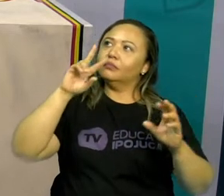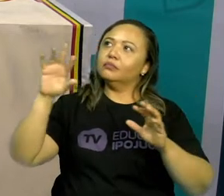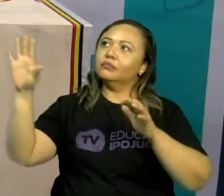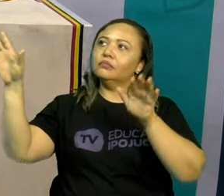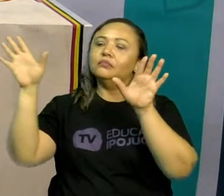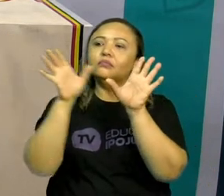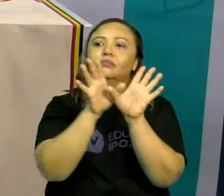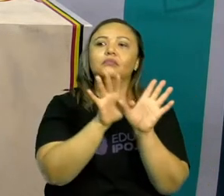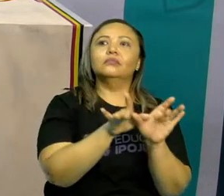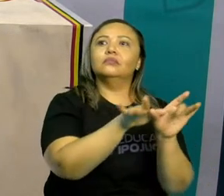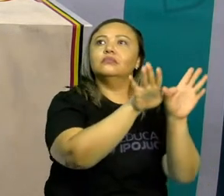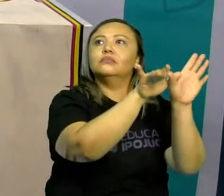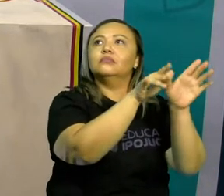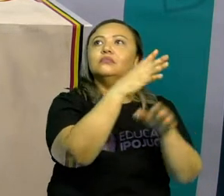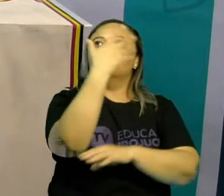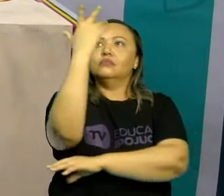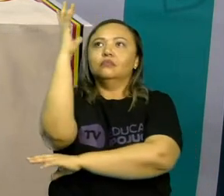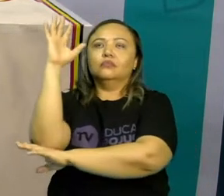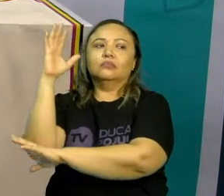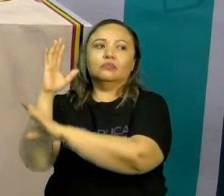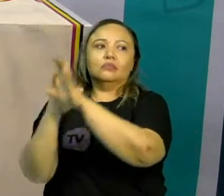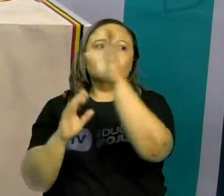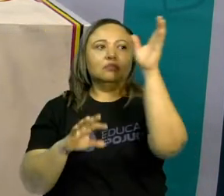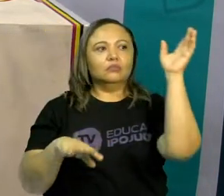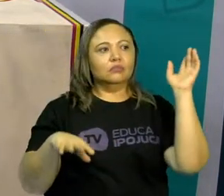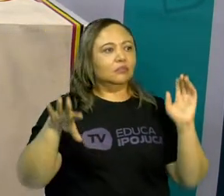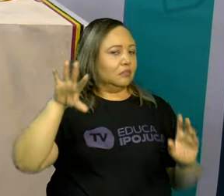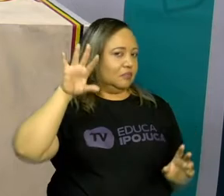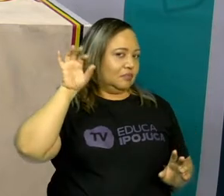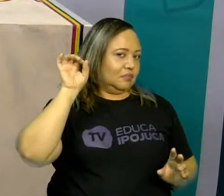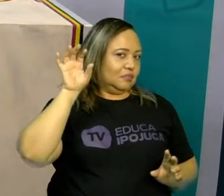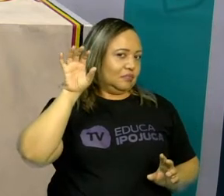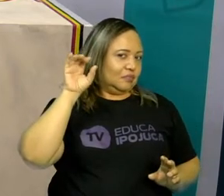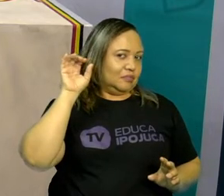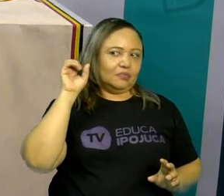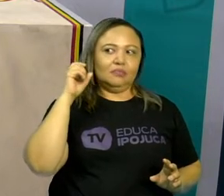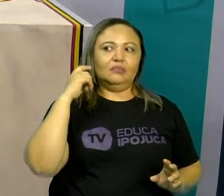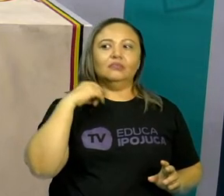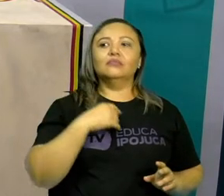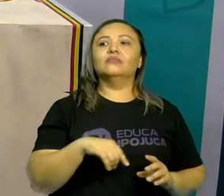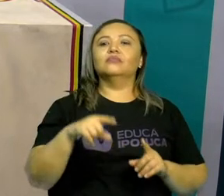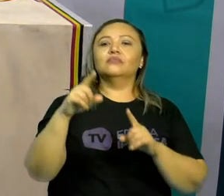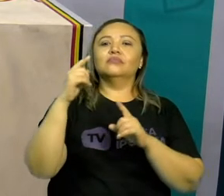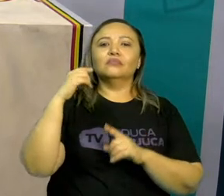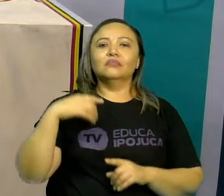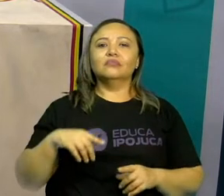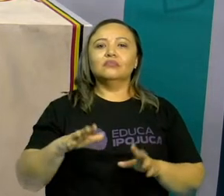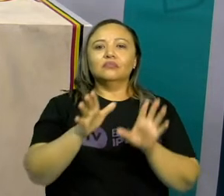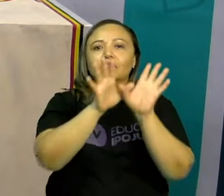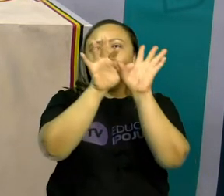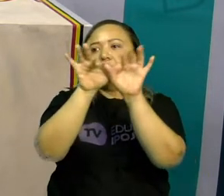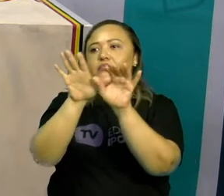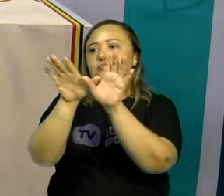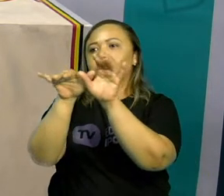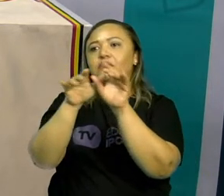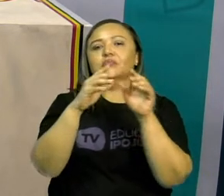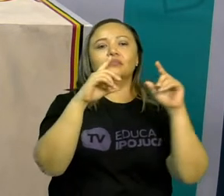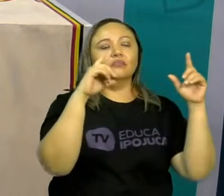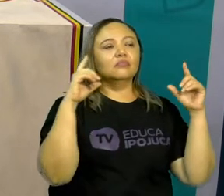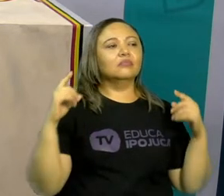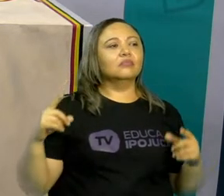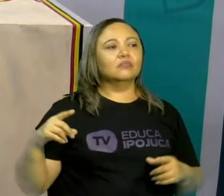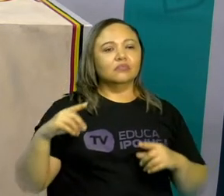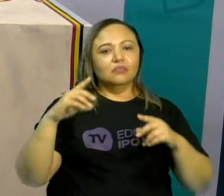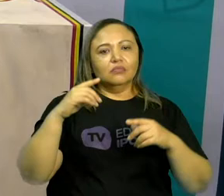pássaros olhando para a árvore ouvindo o pássaro cantar